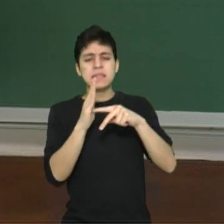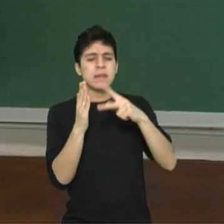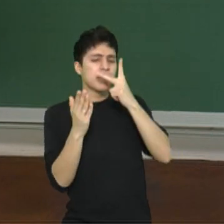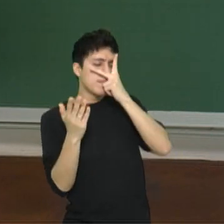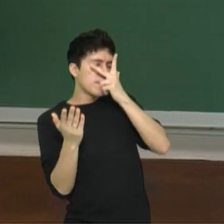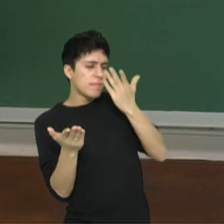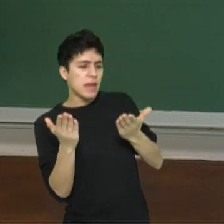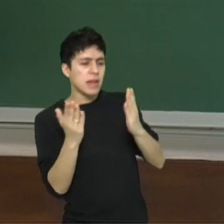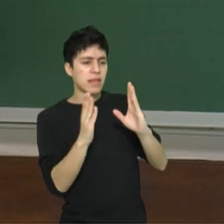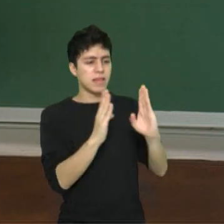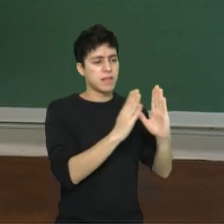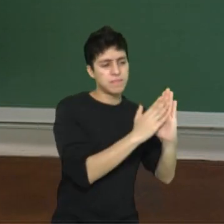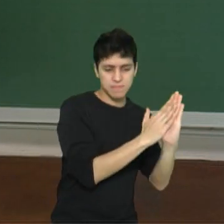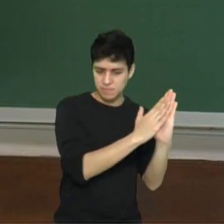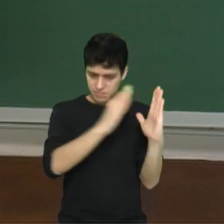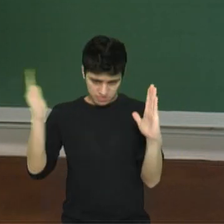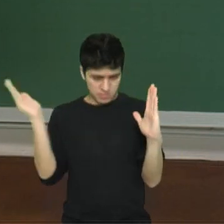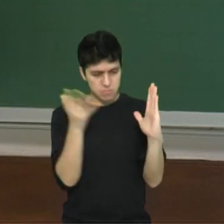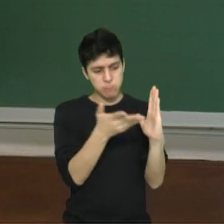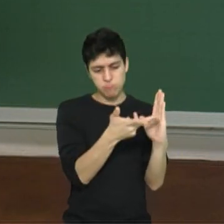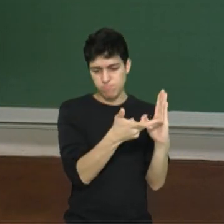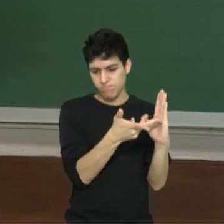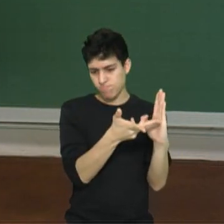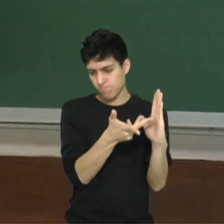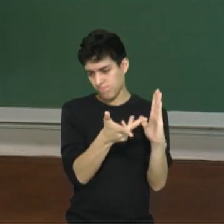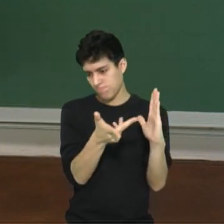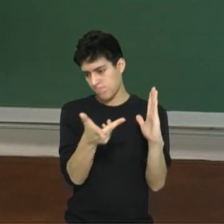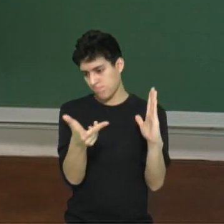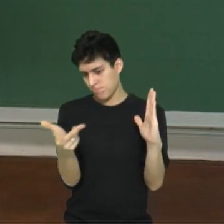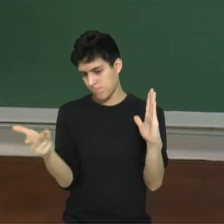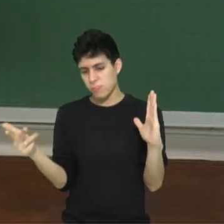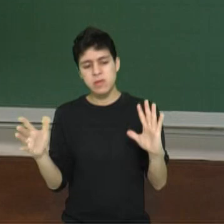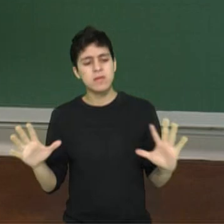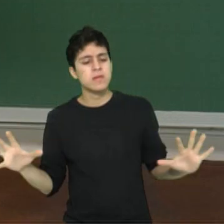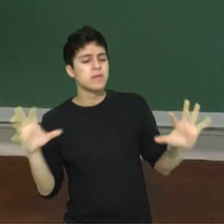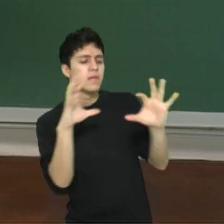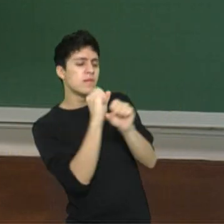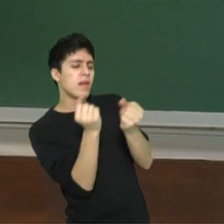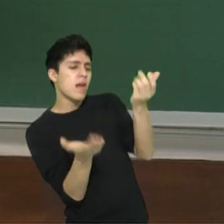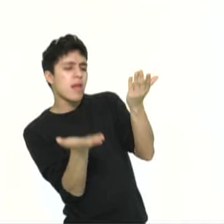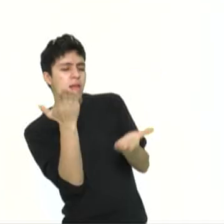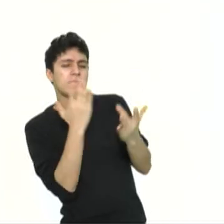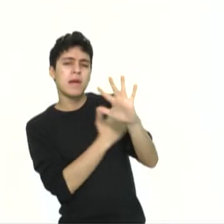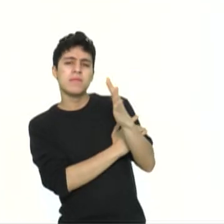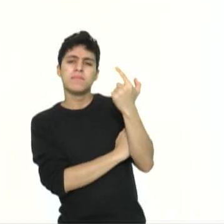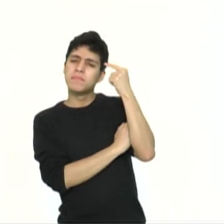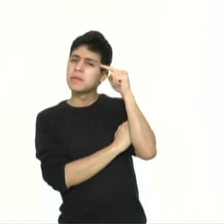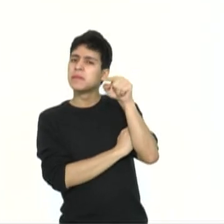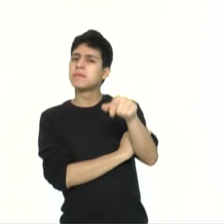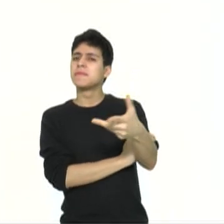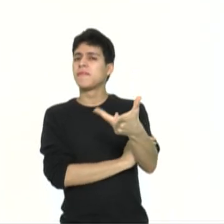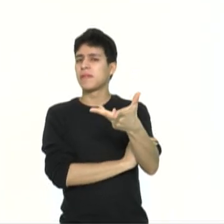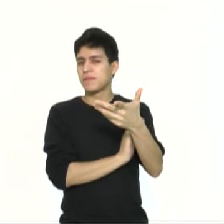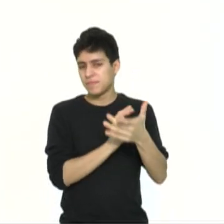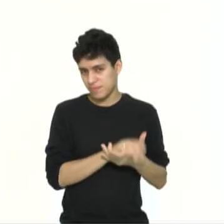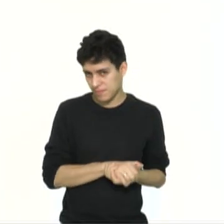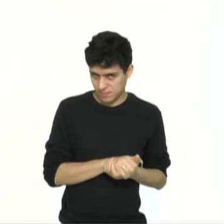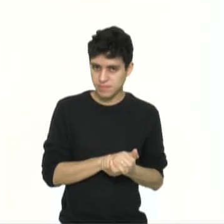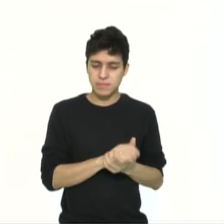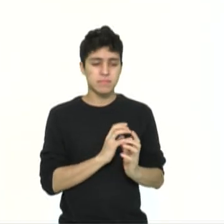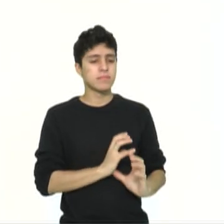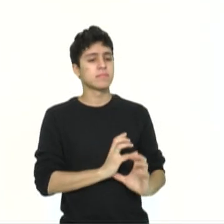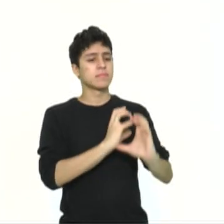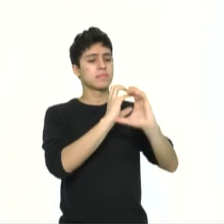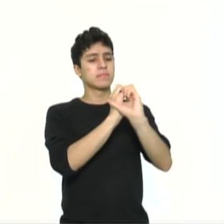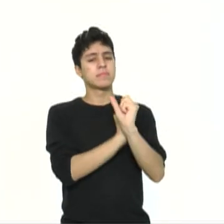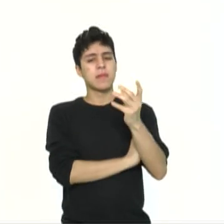as velocidades desenvolvidas ao longo do percurso, ao longo do movimento. Então, ela vai medir a rapidez com